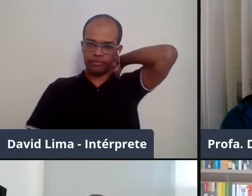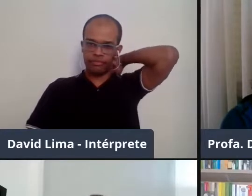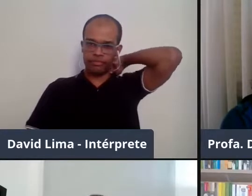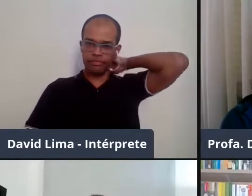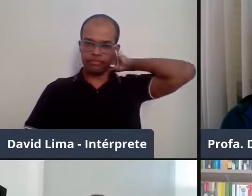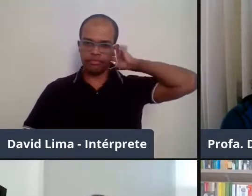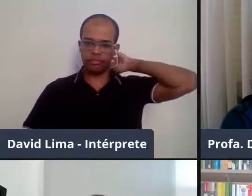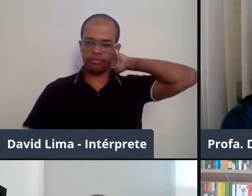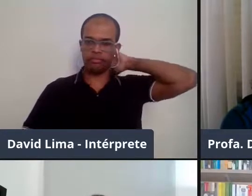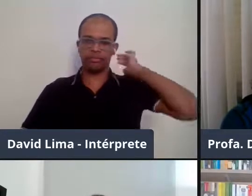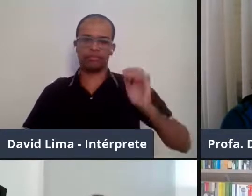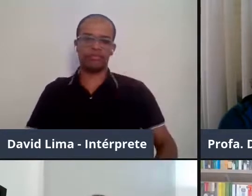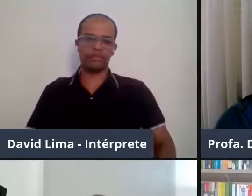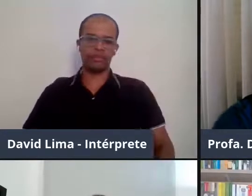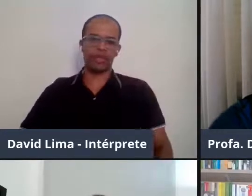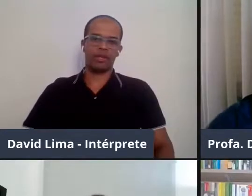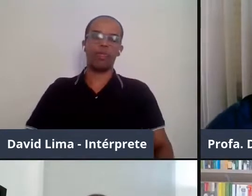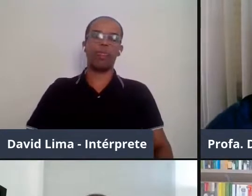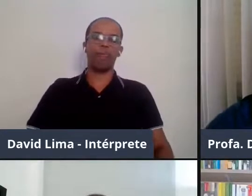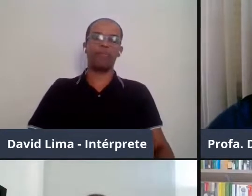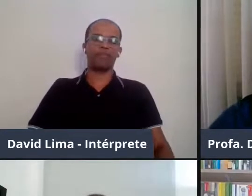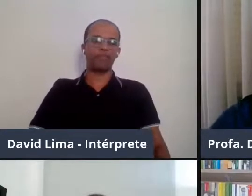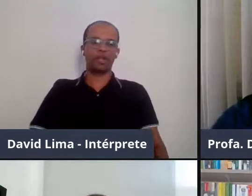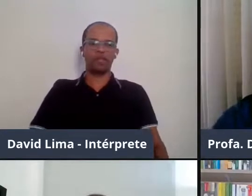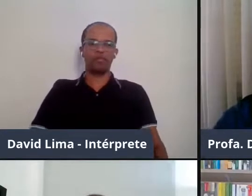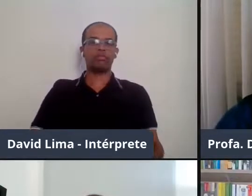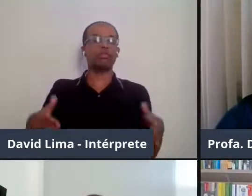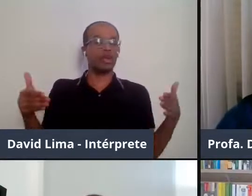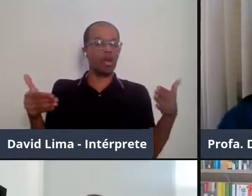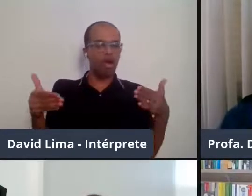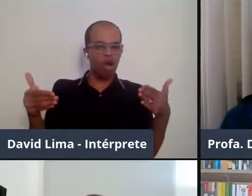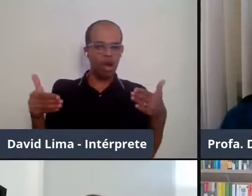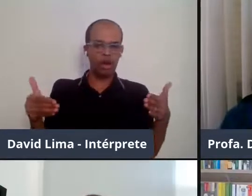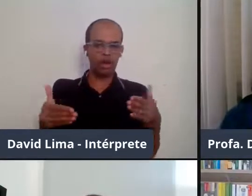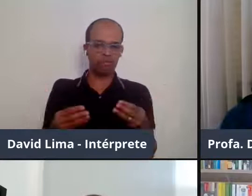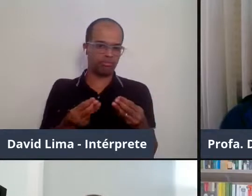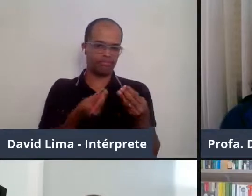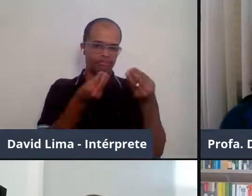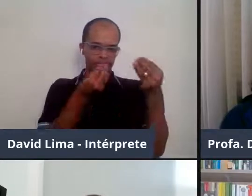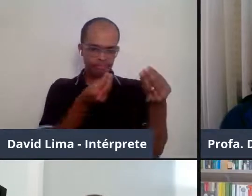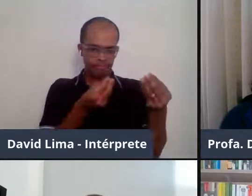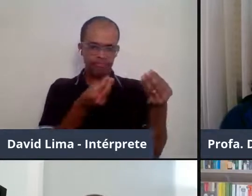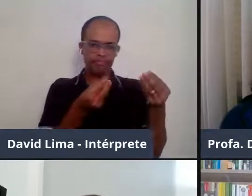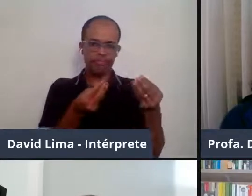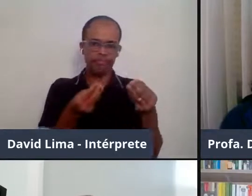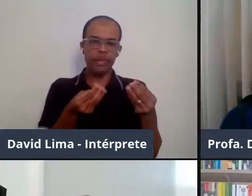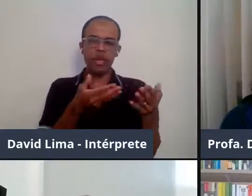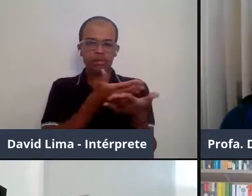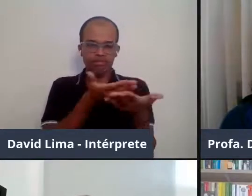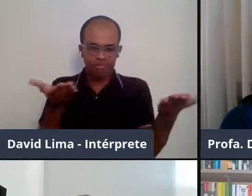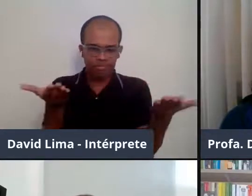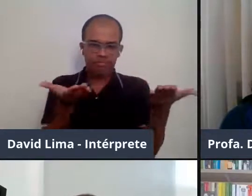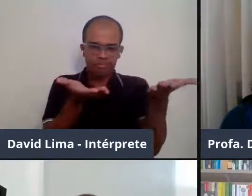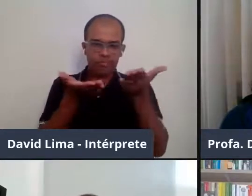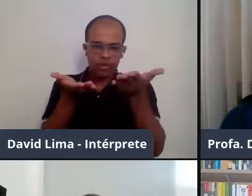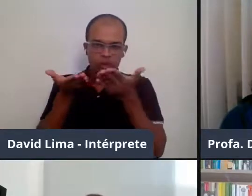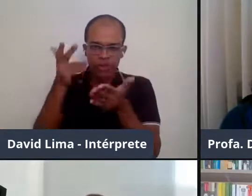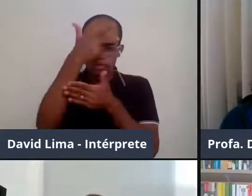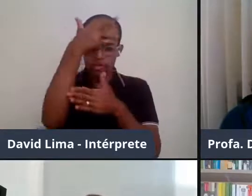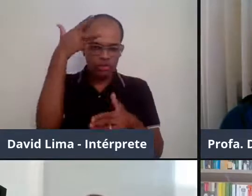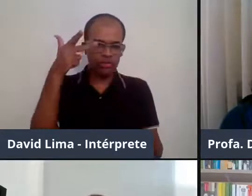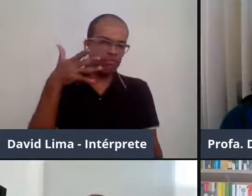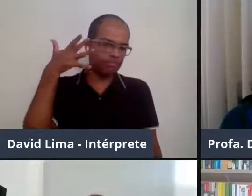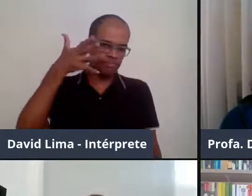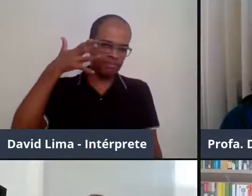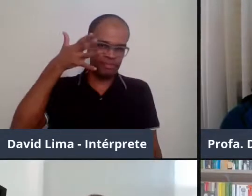momento, eu vou de imediato passar a palavra aos nossos convidados. Passar aqui a